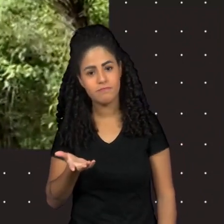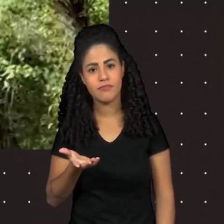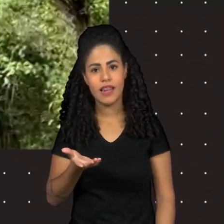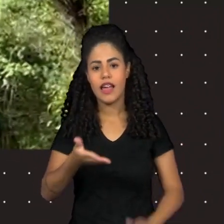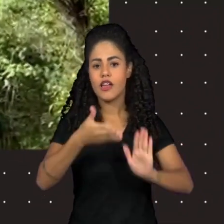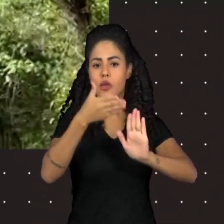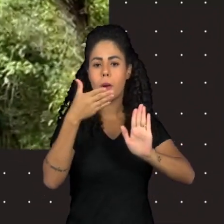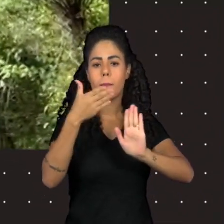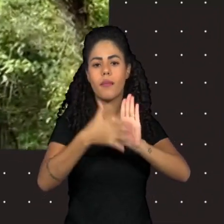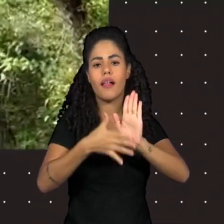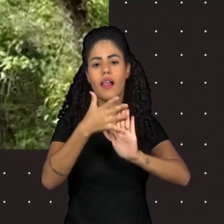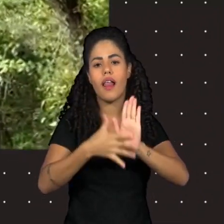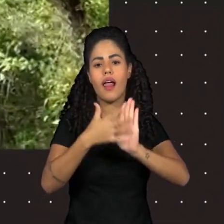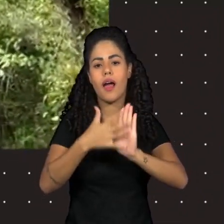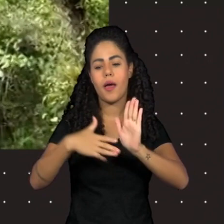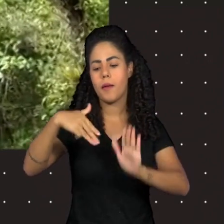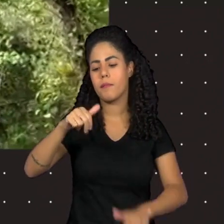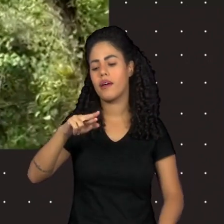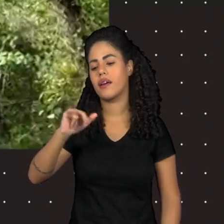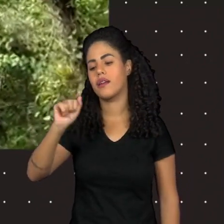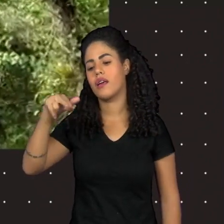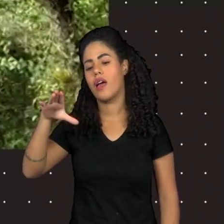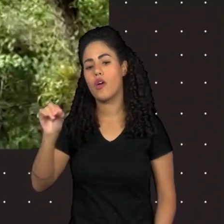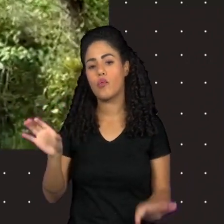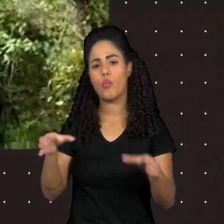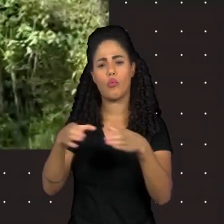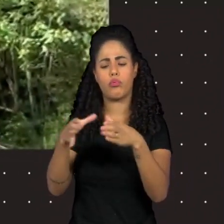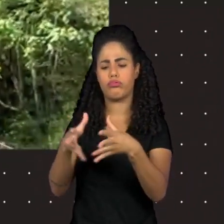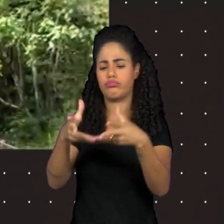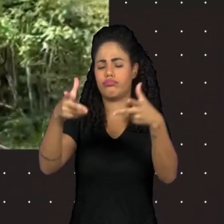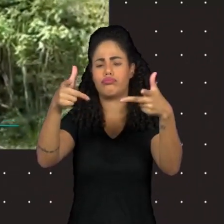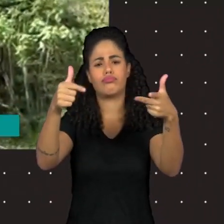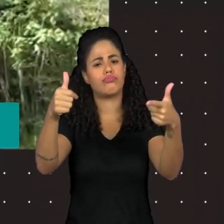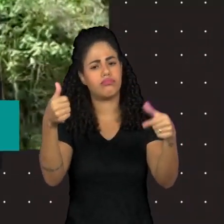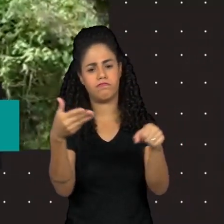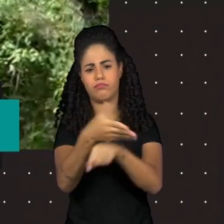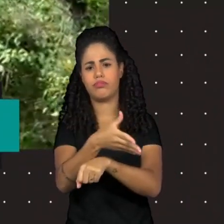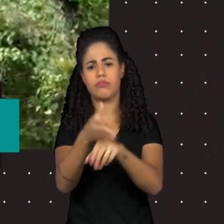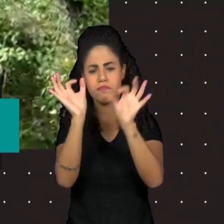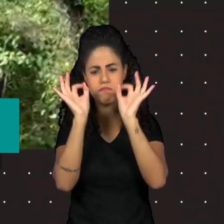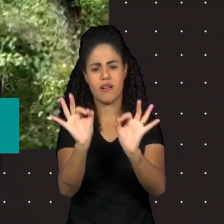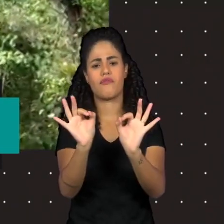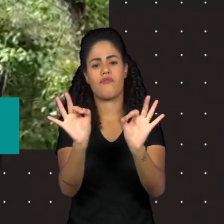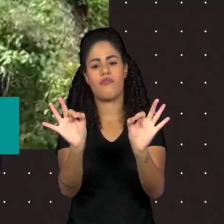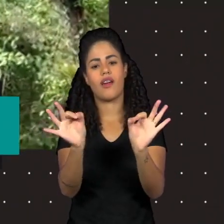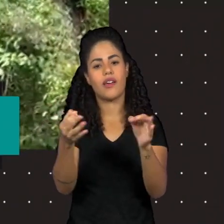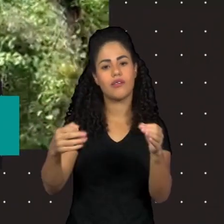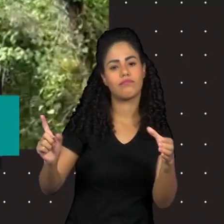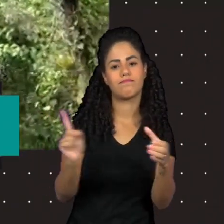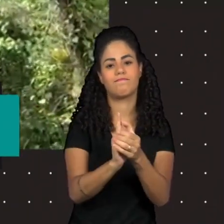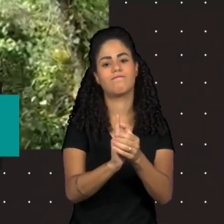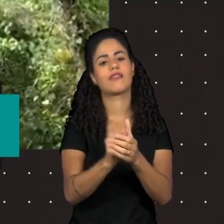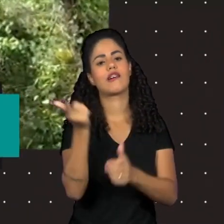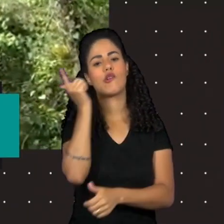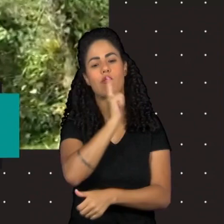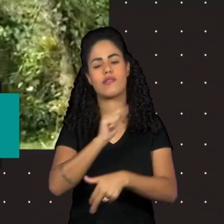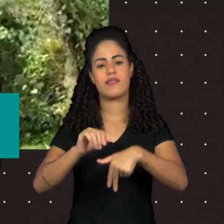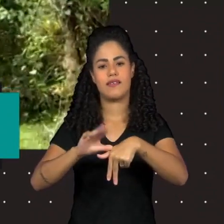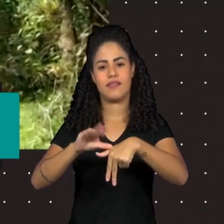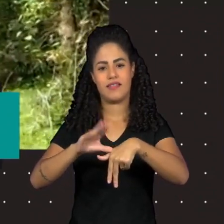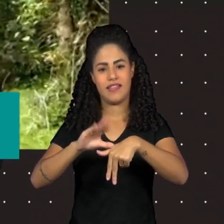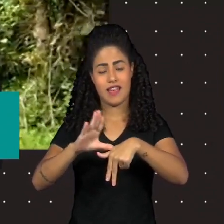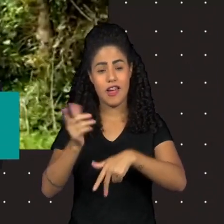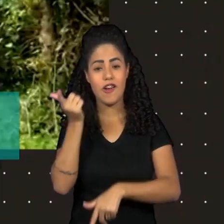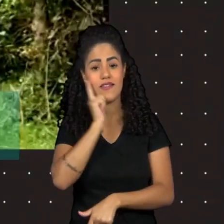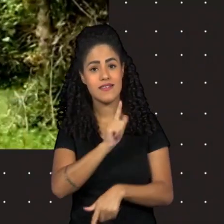roteirista maravilhoso, Mariane, e uma equipe incrível que se integrou perfeitamente com a produção aí da TV Cultura